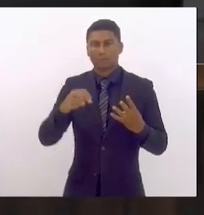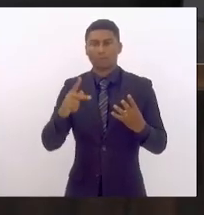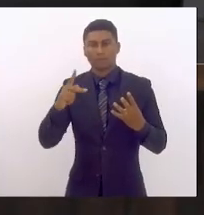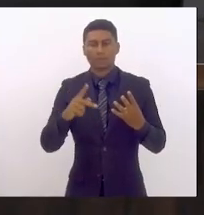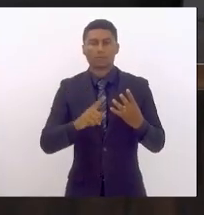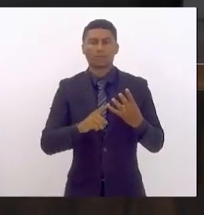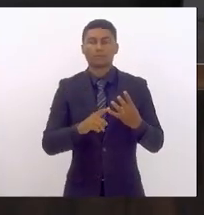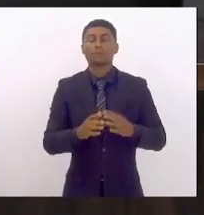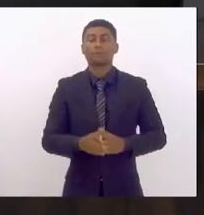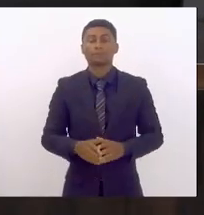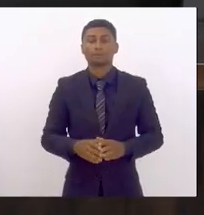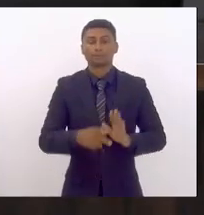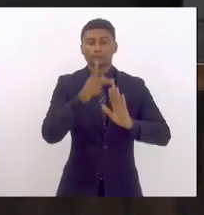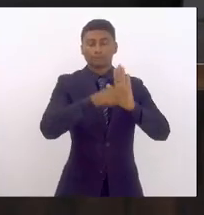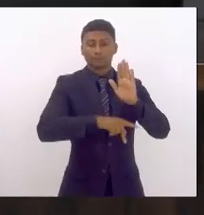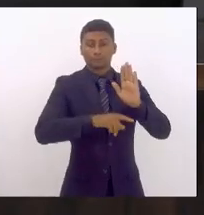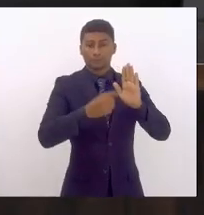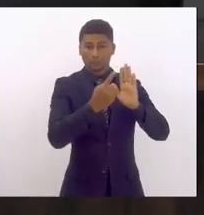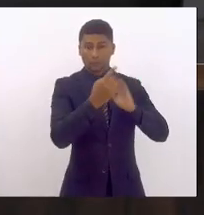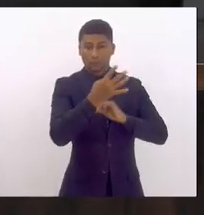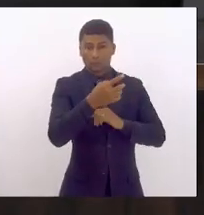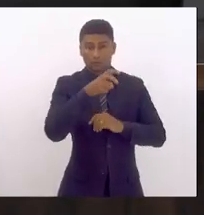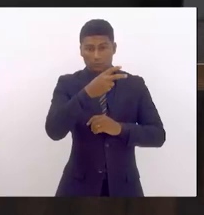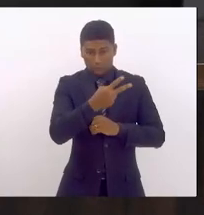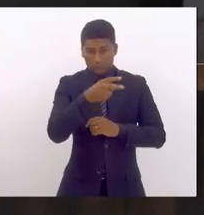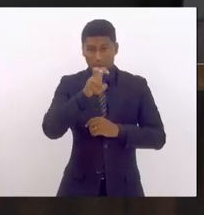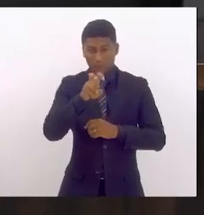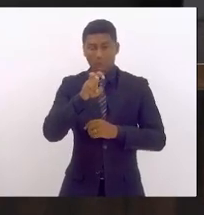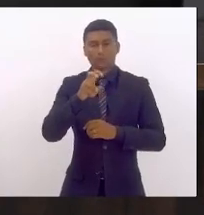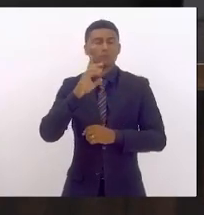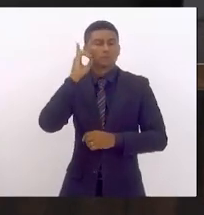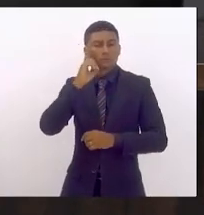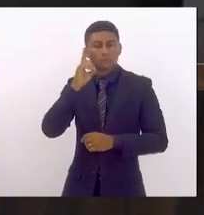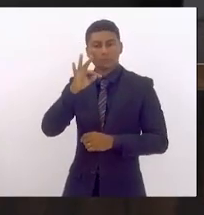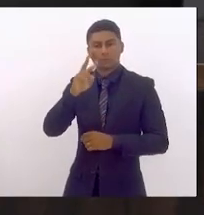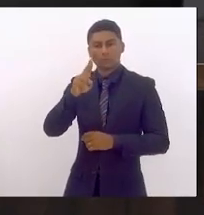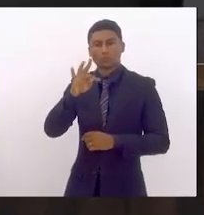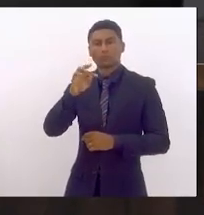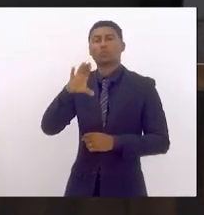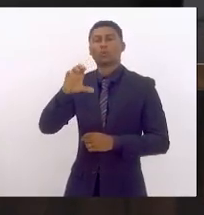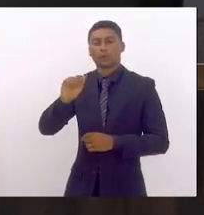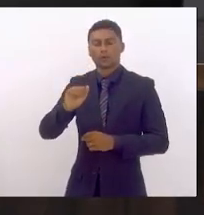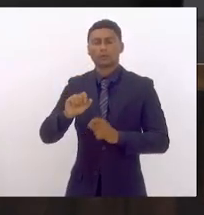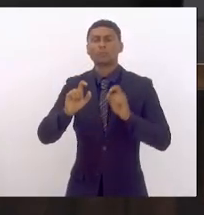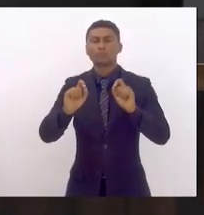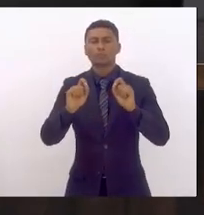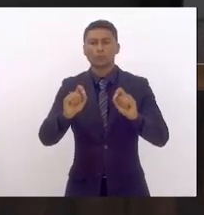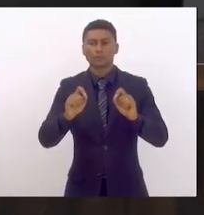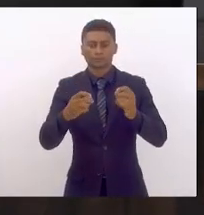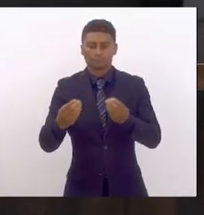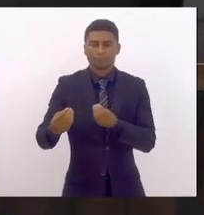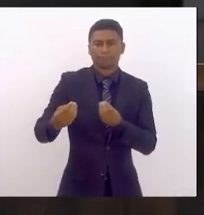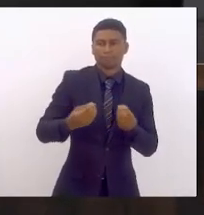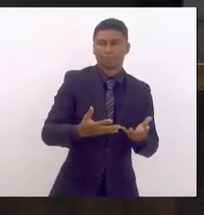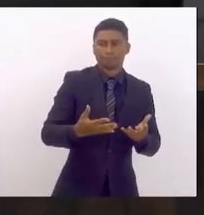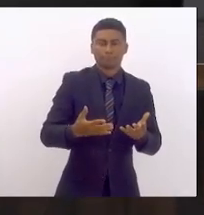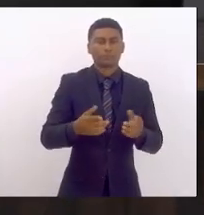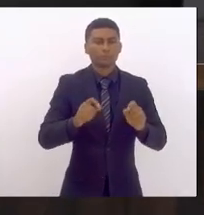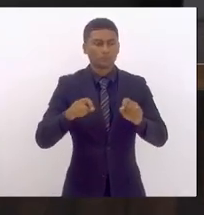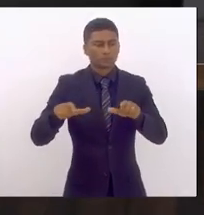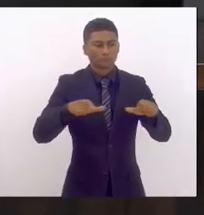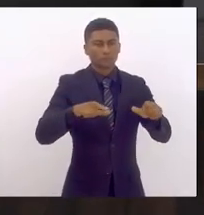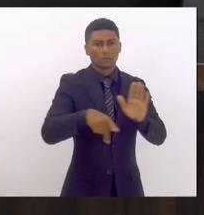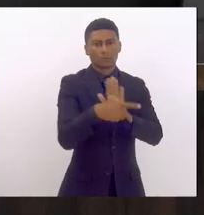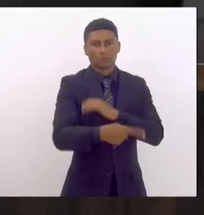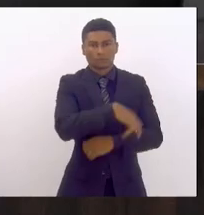projeto de resolução 1425 de 22 de autoria Deputado Gustavo Tuca concede o título de Bené mérito do Estado do Rio de Janeiro ao